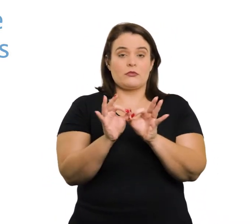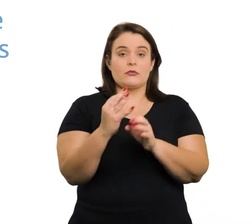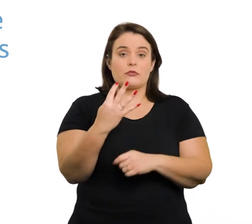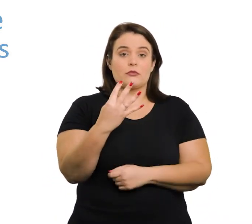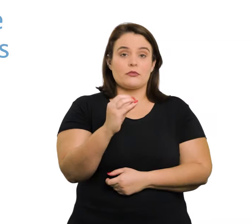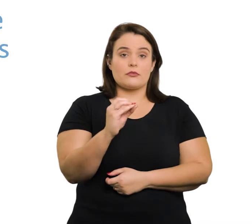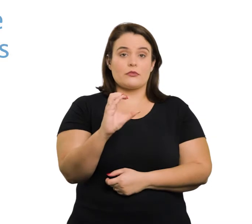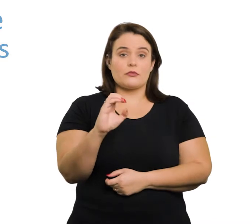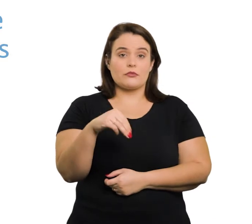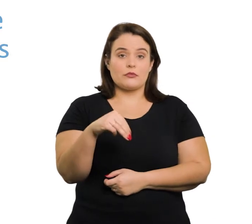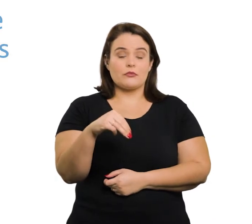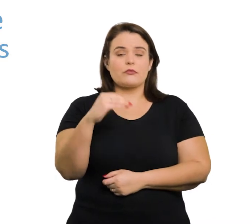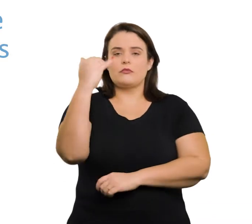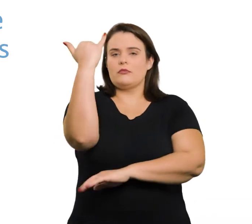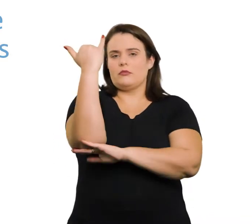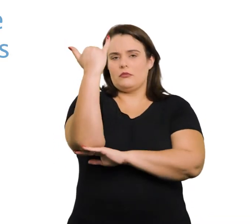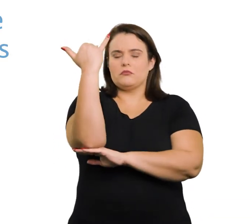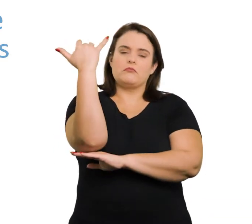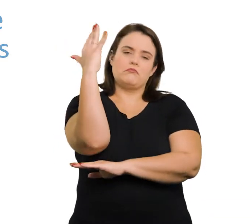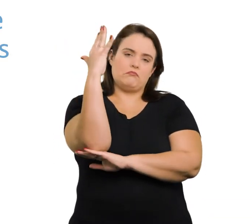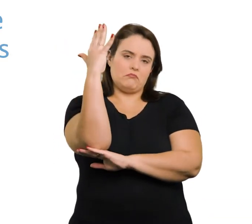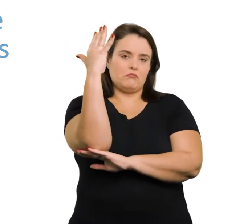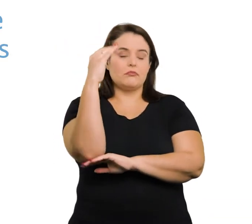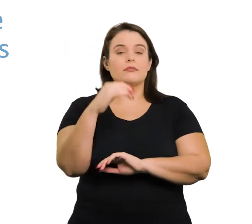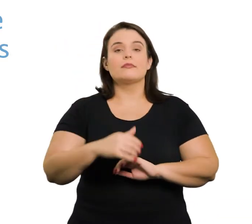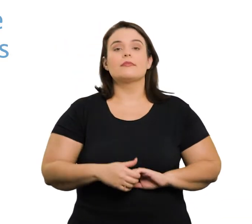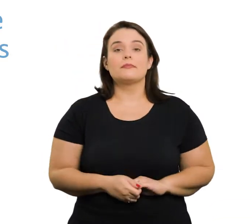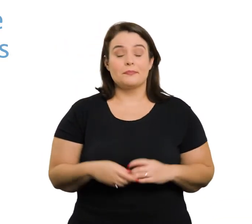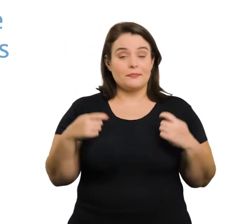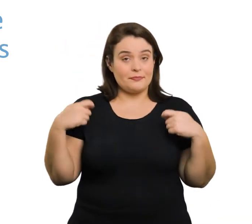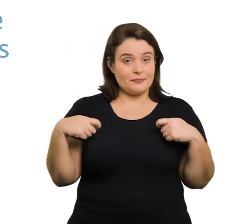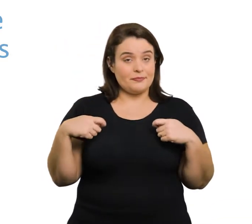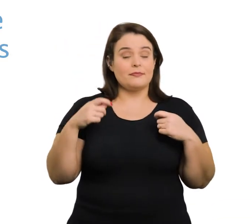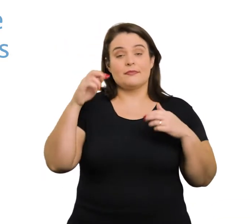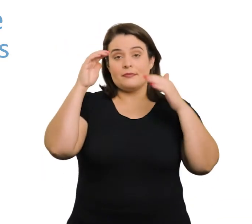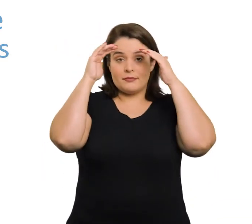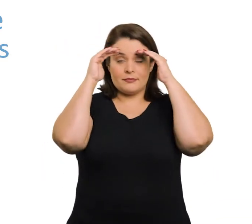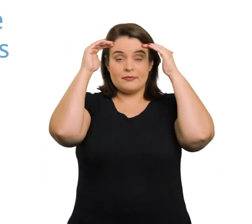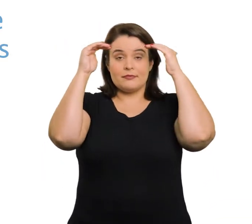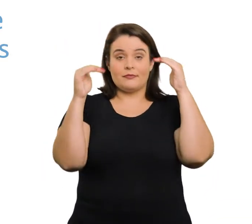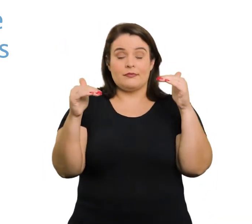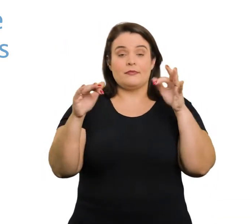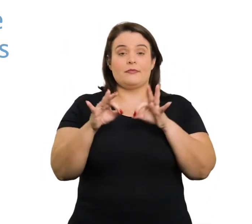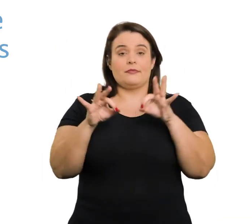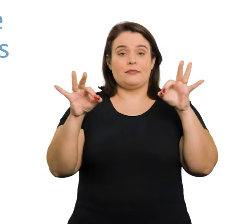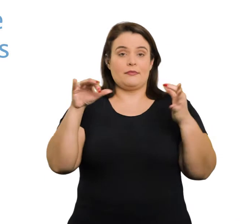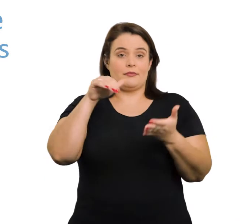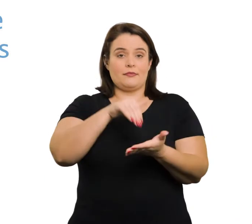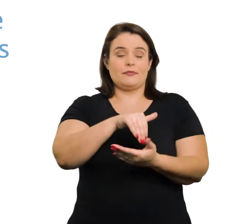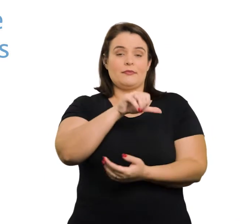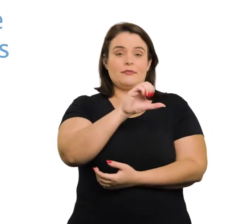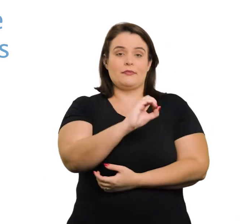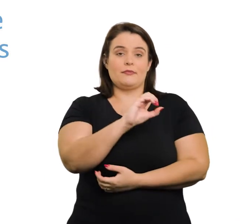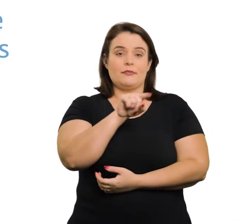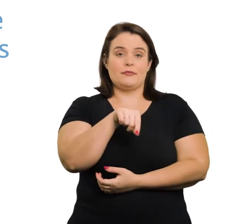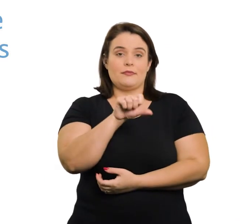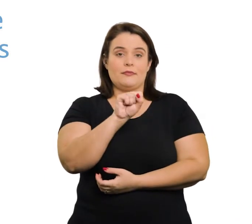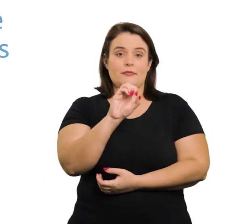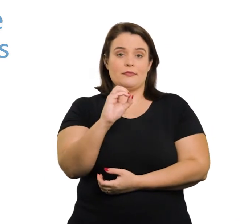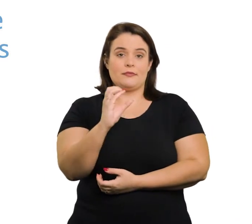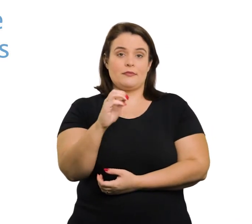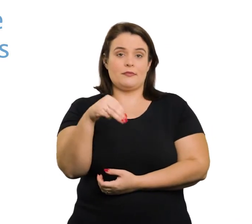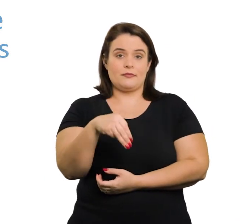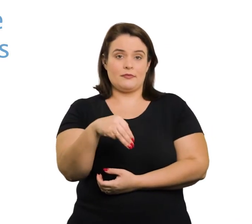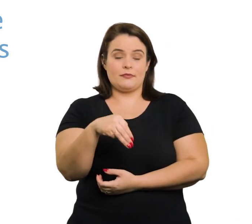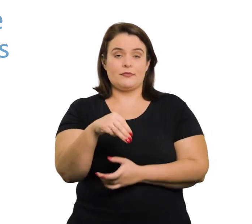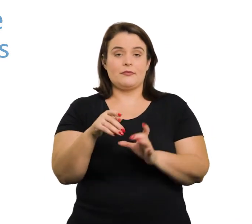com extensão máxima de 40 centímetros, tais como postes ou árvores, deverá ser respeitada a largura